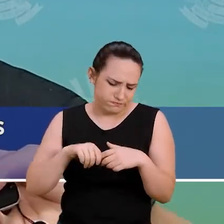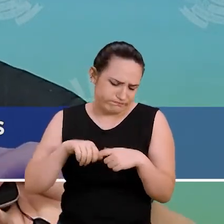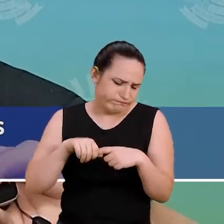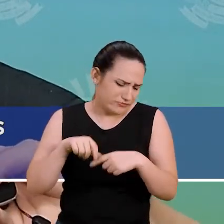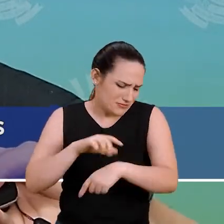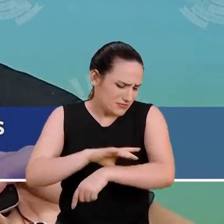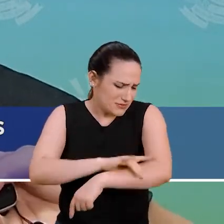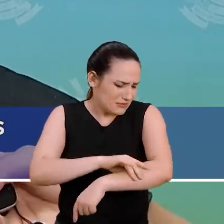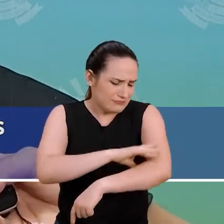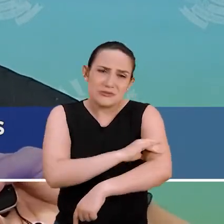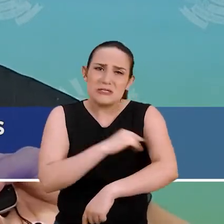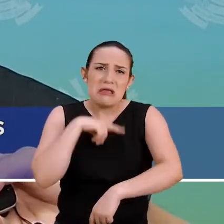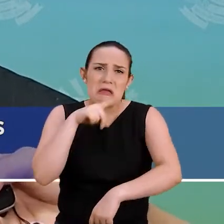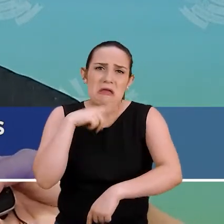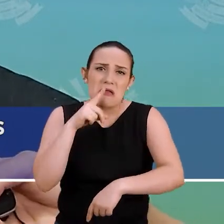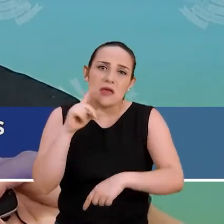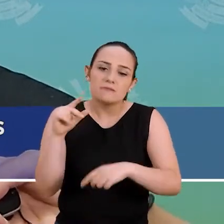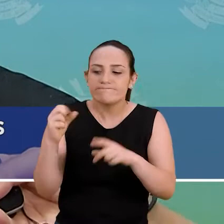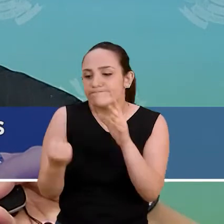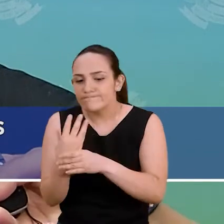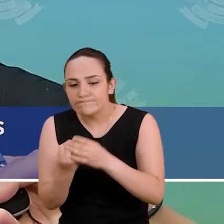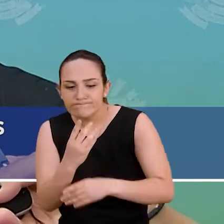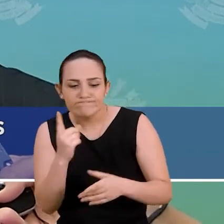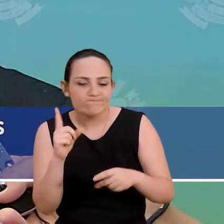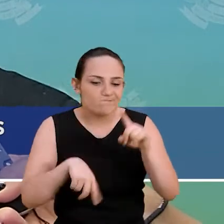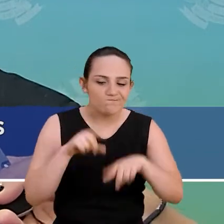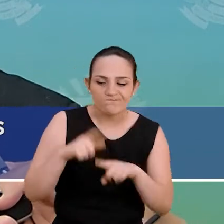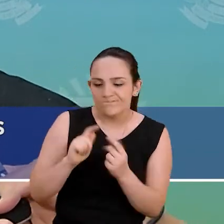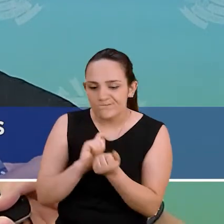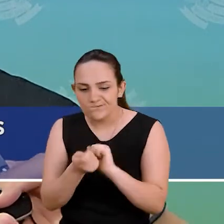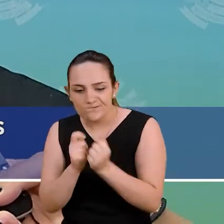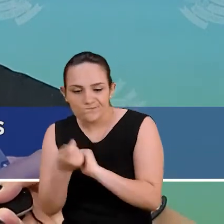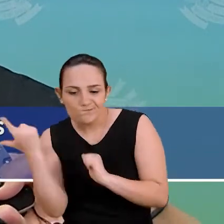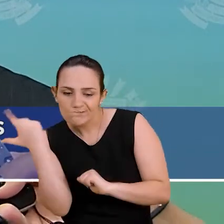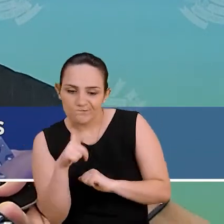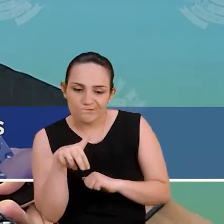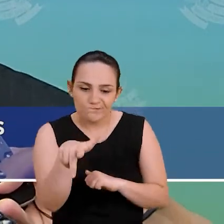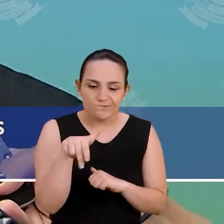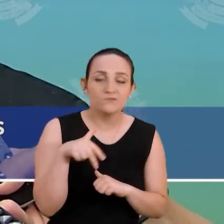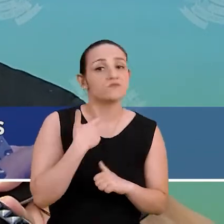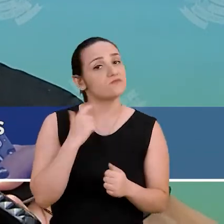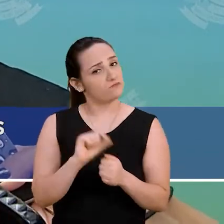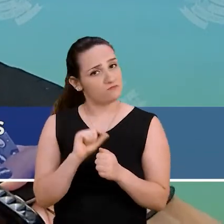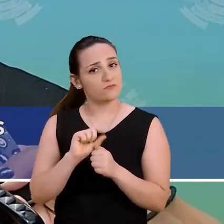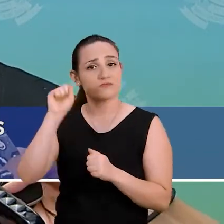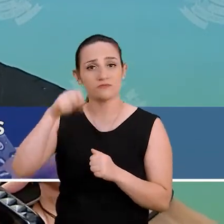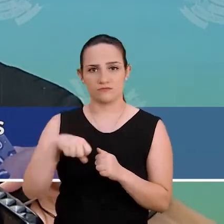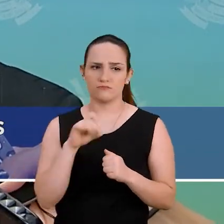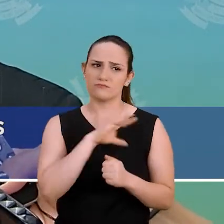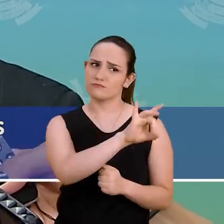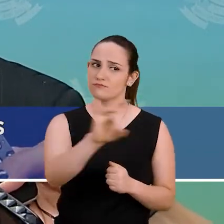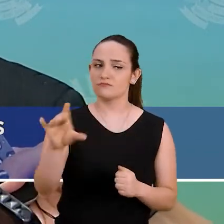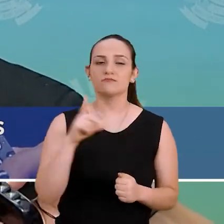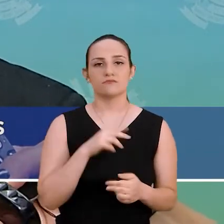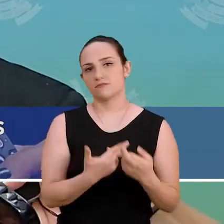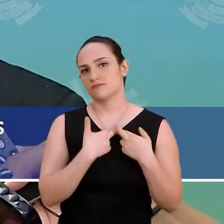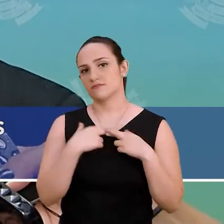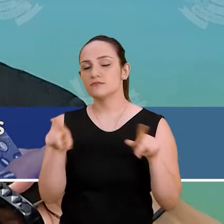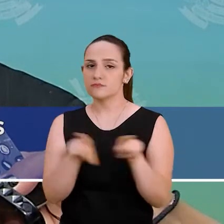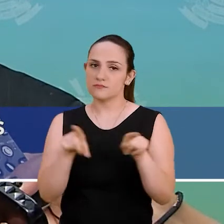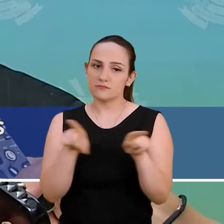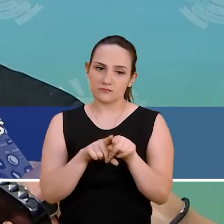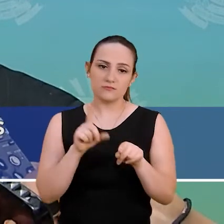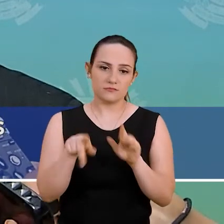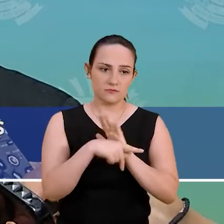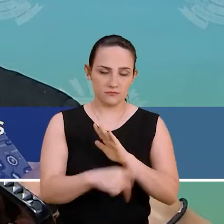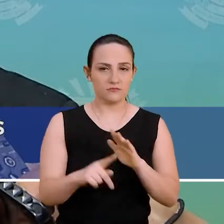com sequela, com possíveis sequelas, a gente vai criando dispositivos, eu faço muitos tipos de órteses, então, e cada caso é